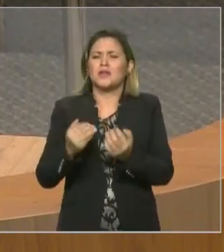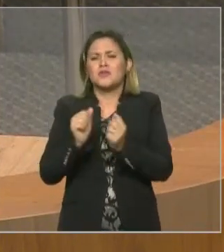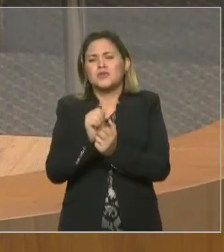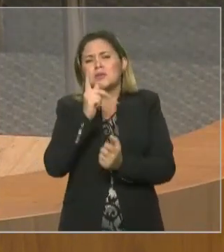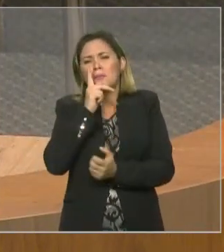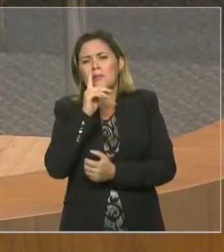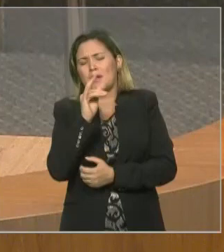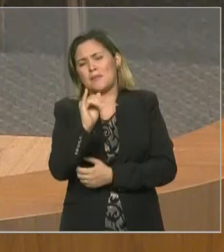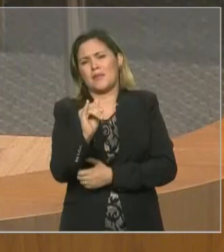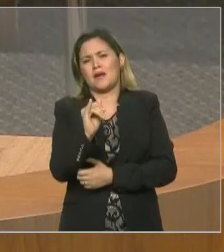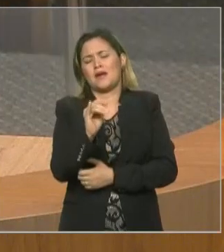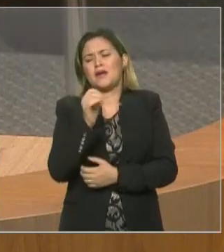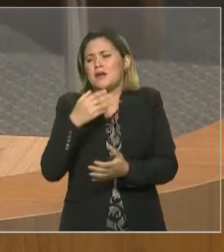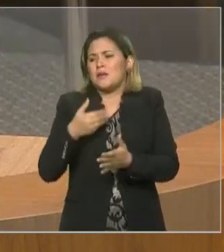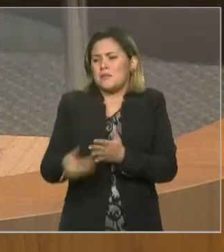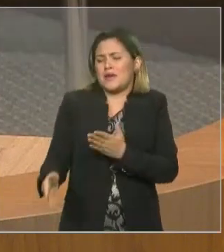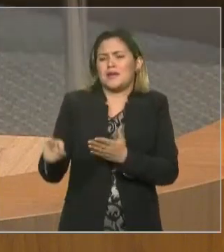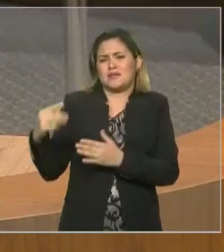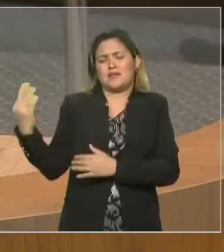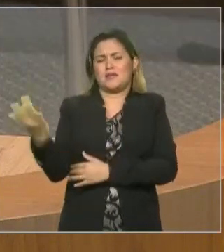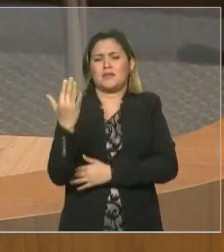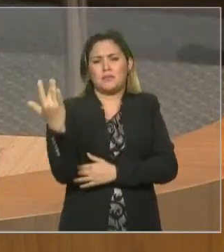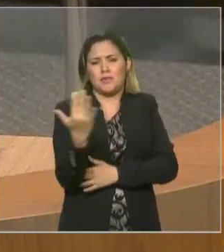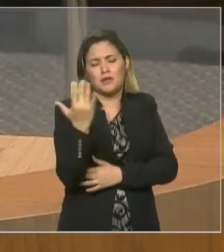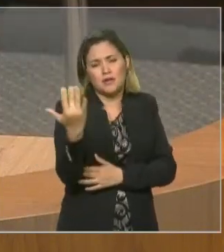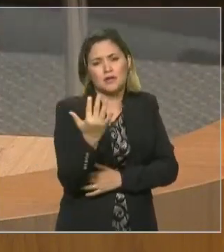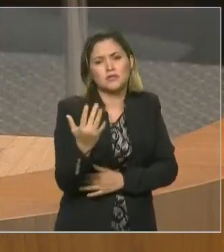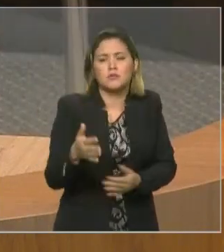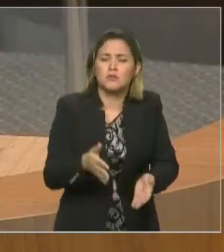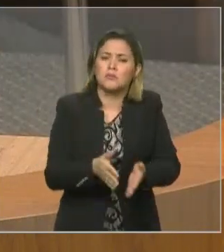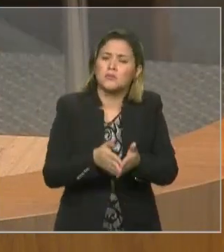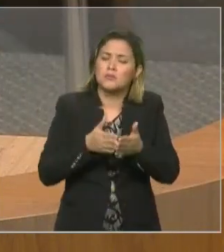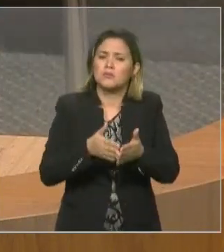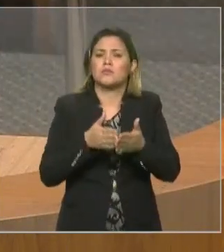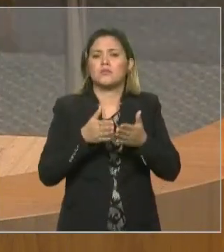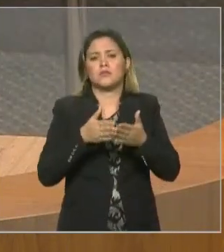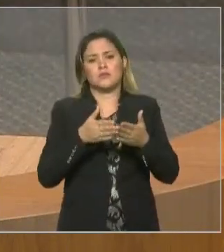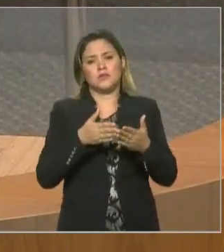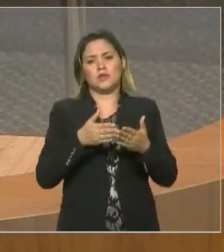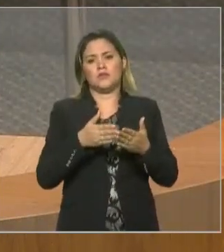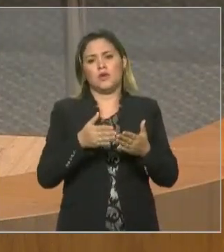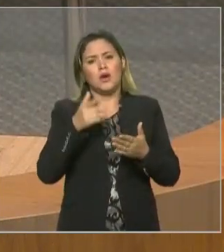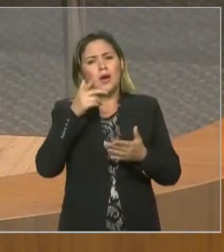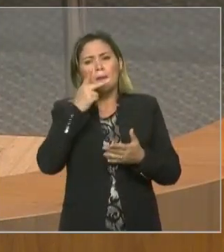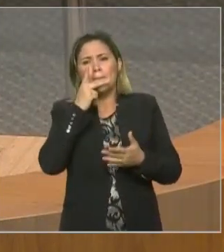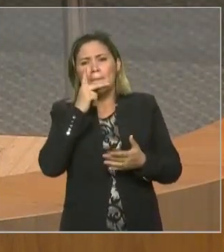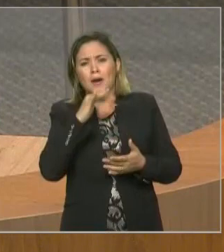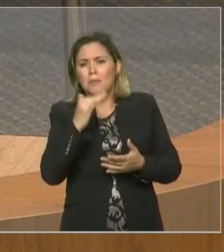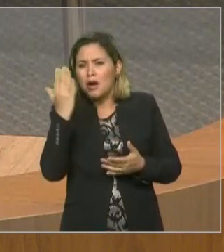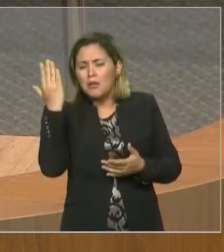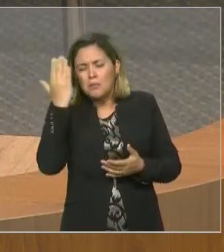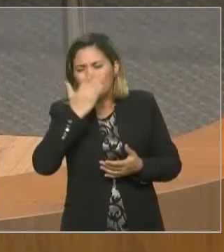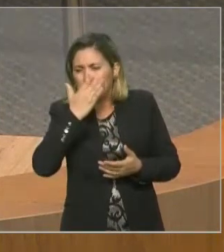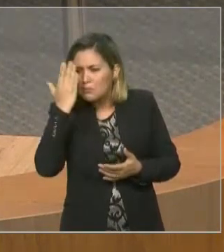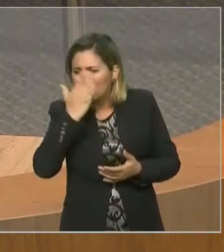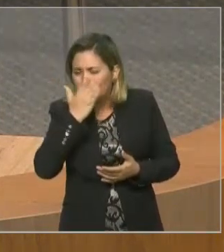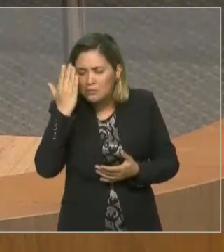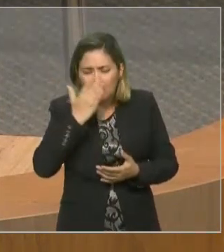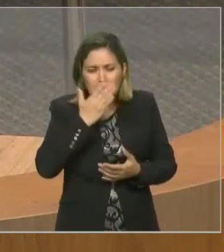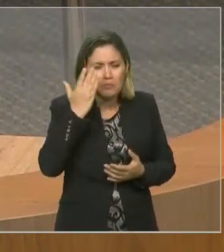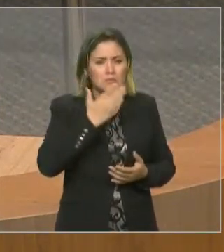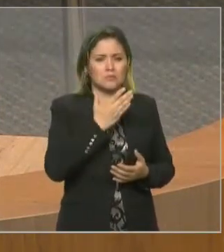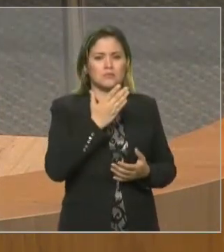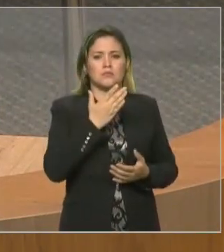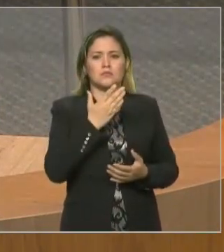estava perdido na mata, sem poder enxergar e sem poder voltar. E eles,